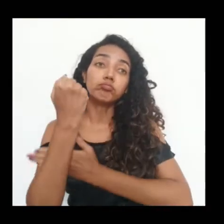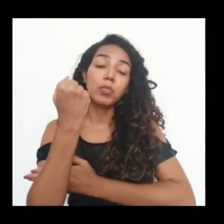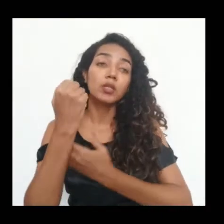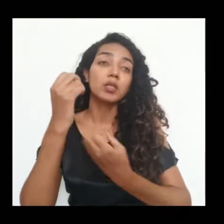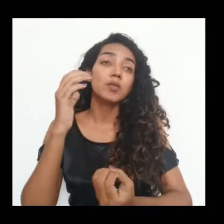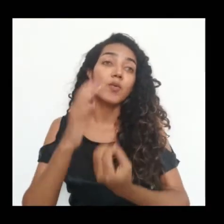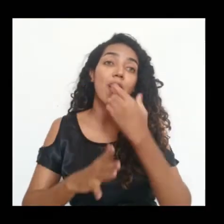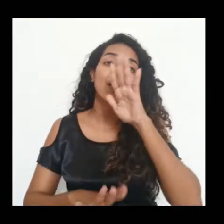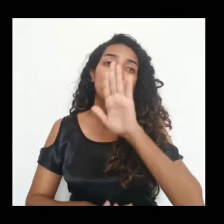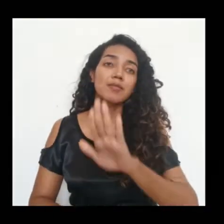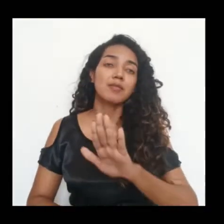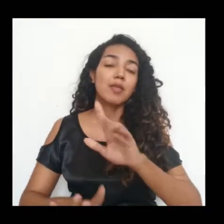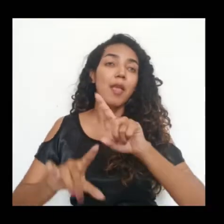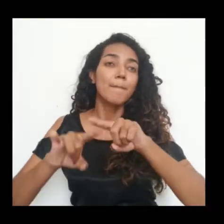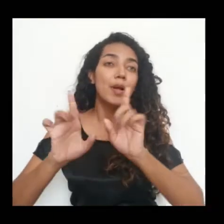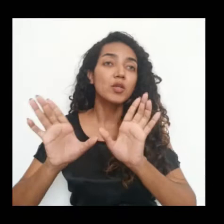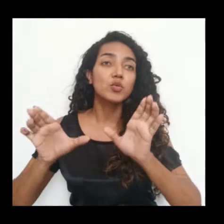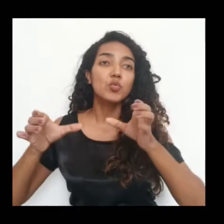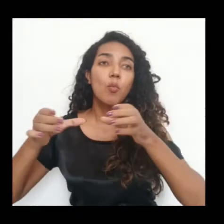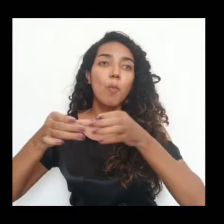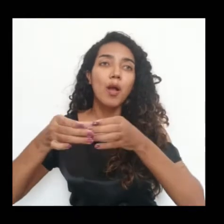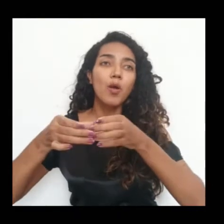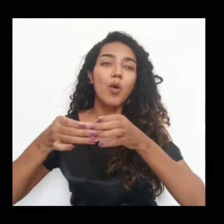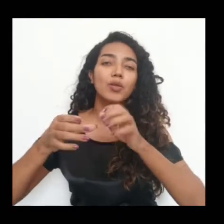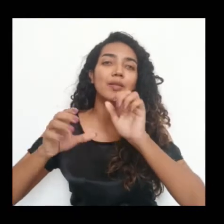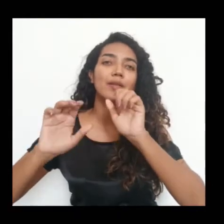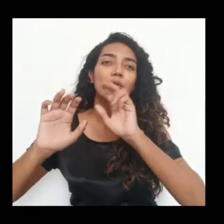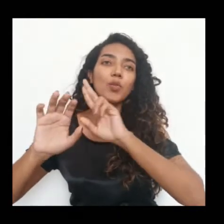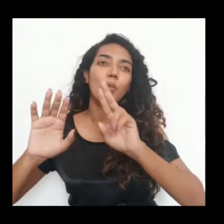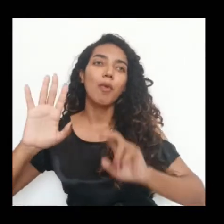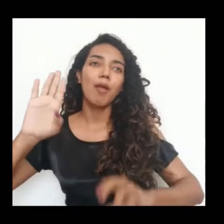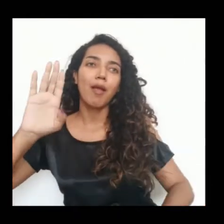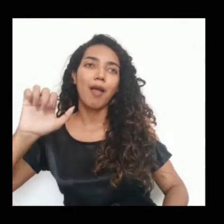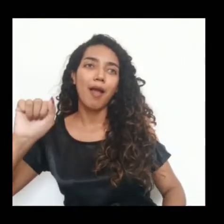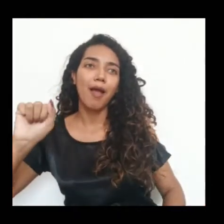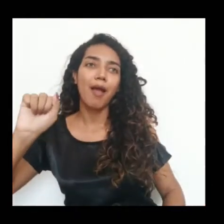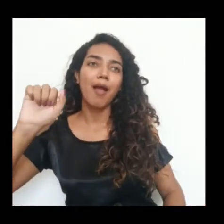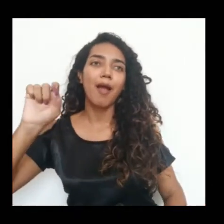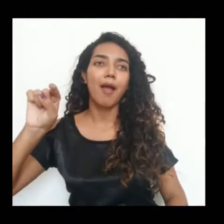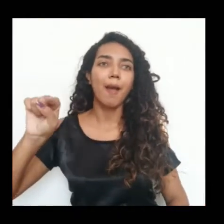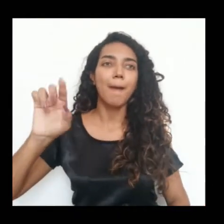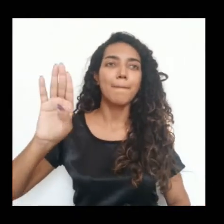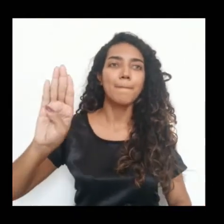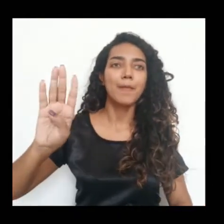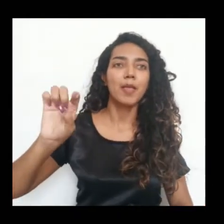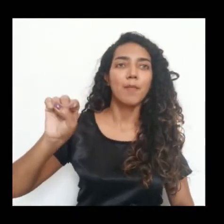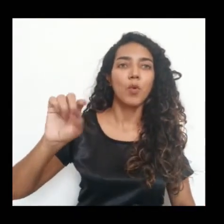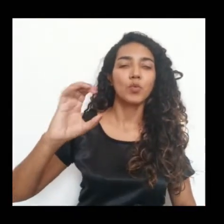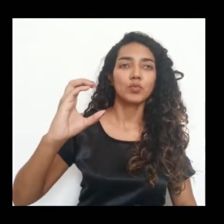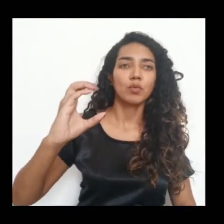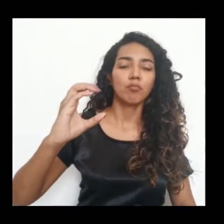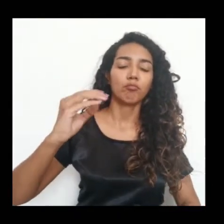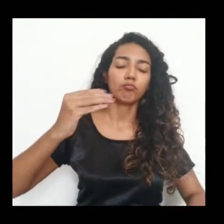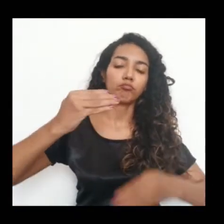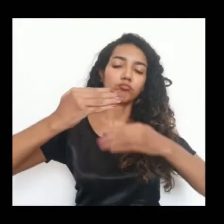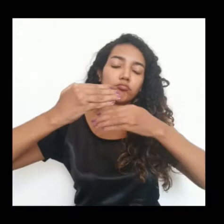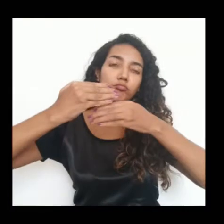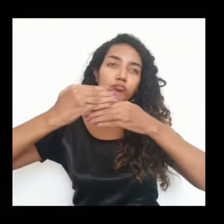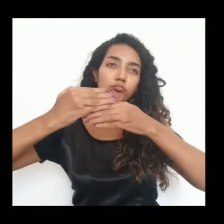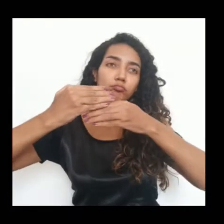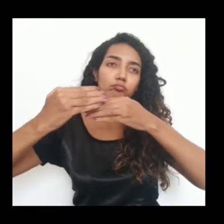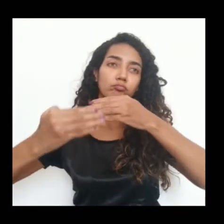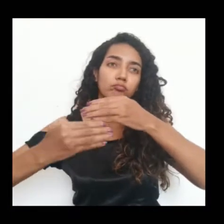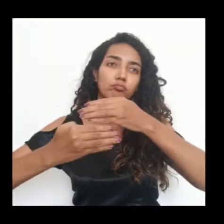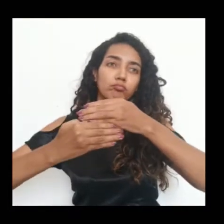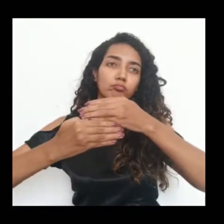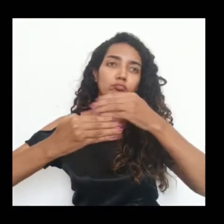em si vai ser ABC. Quando a gente declara uma classe em Java e a gente declara os seus